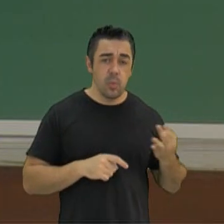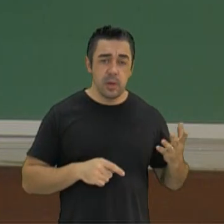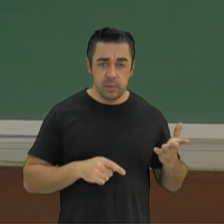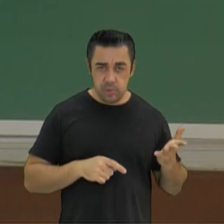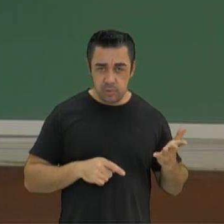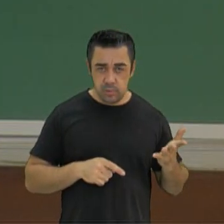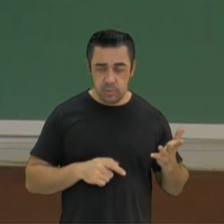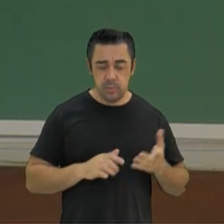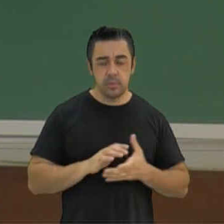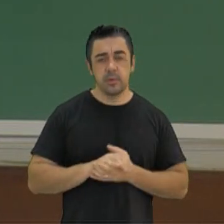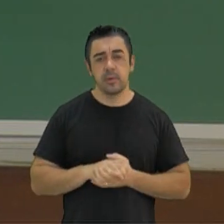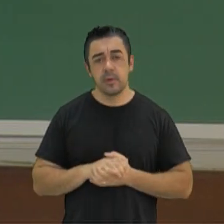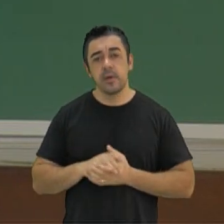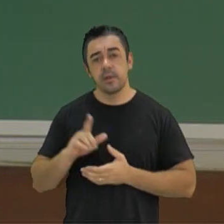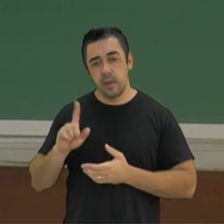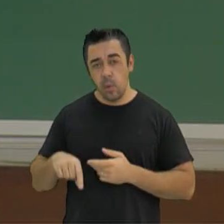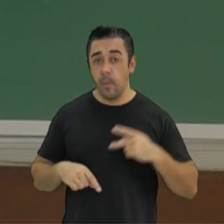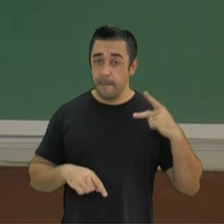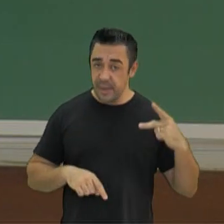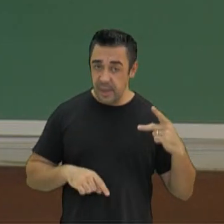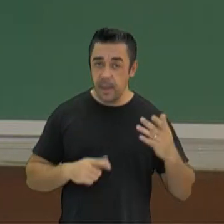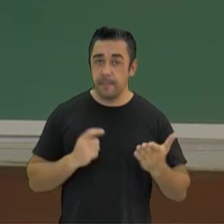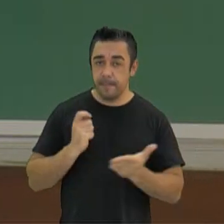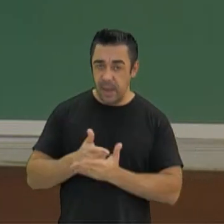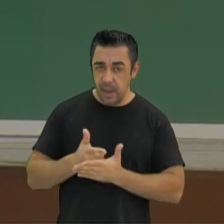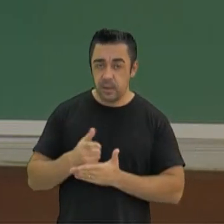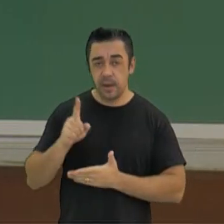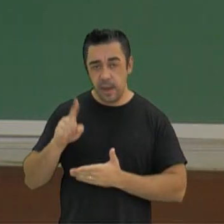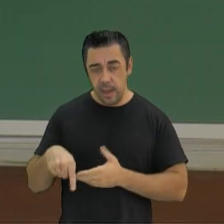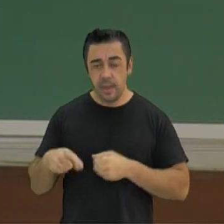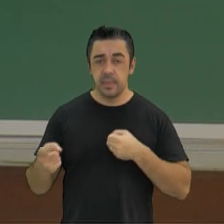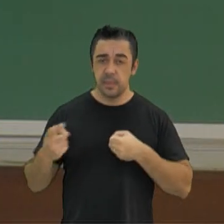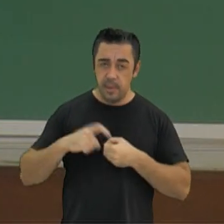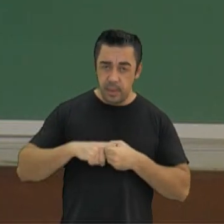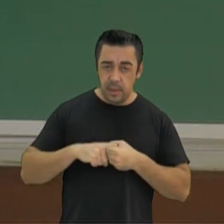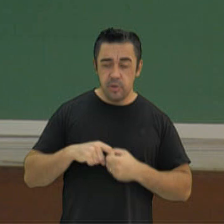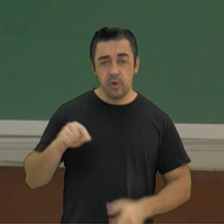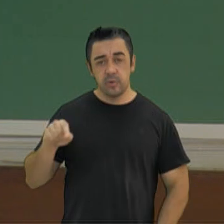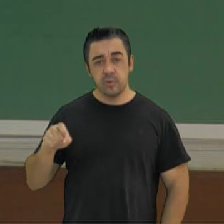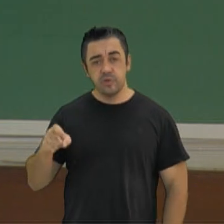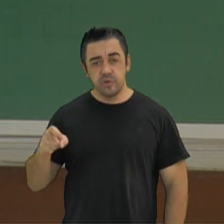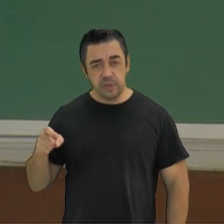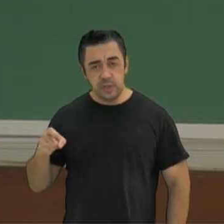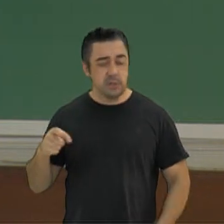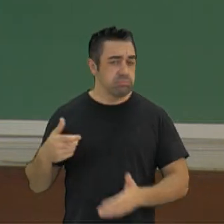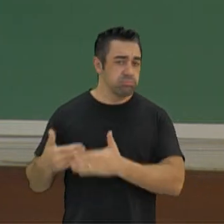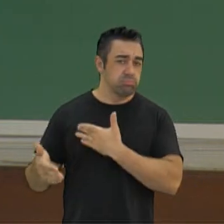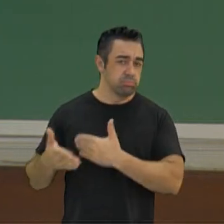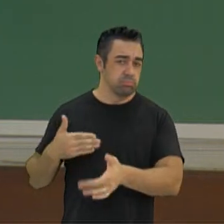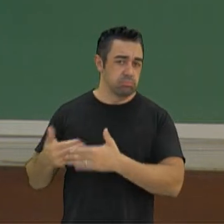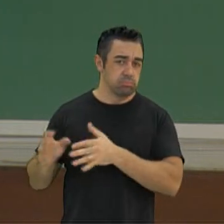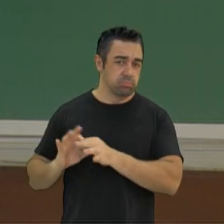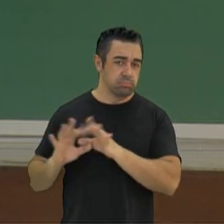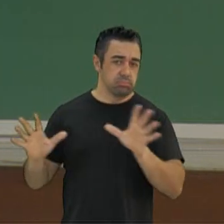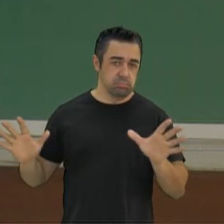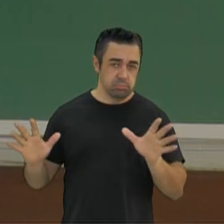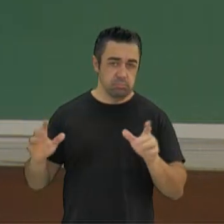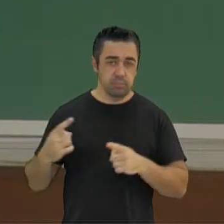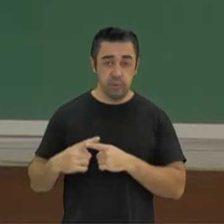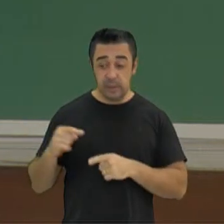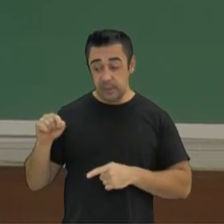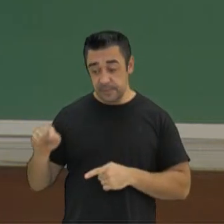dizemos que o quê? Que o preço é dependente e que o X, a quantidade, é independente, certo? Porque